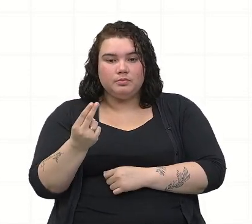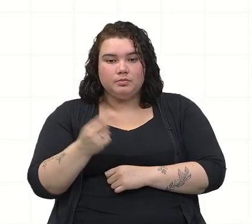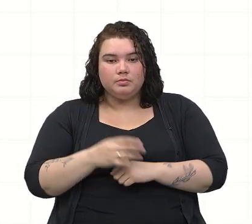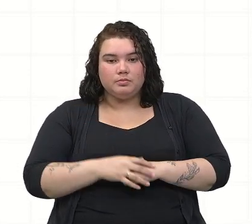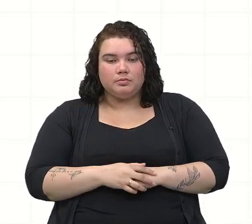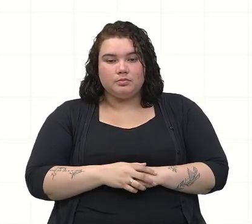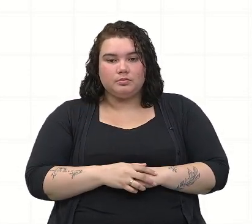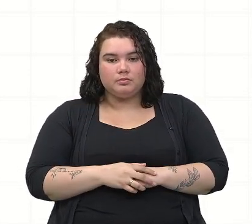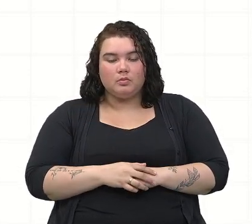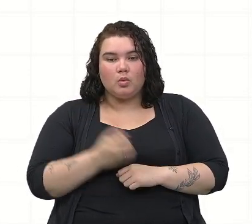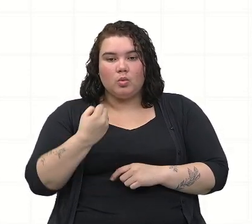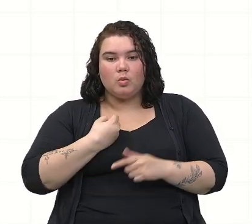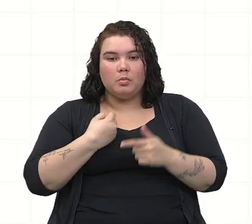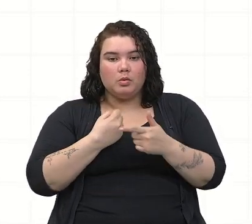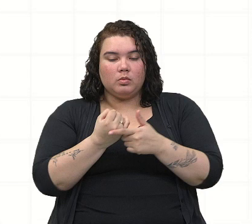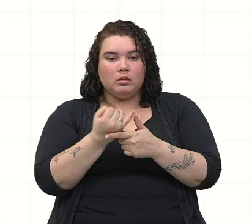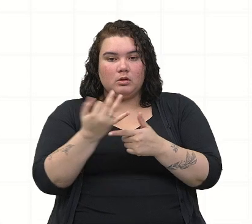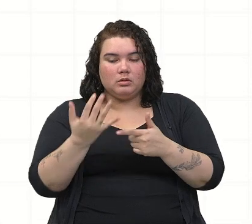em decimal, né?